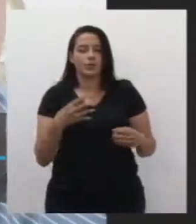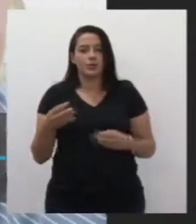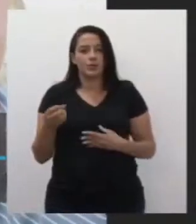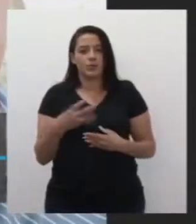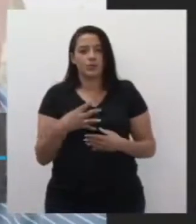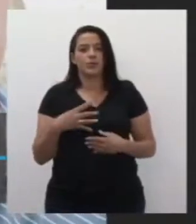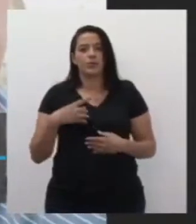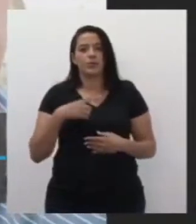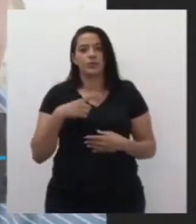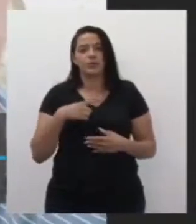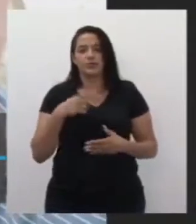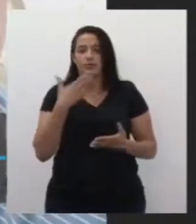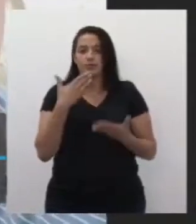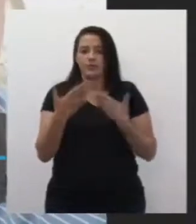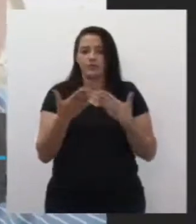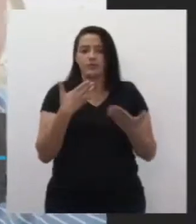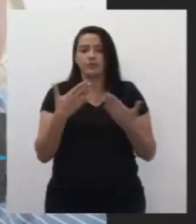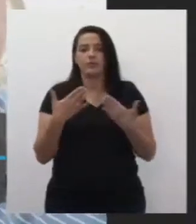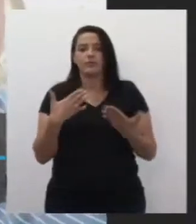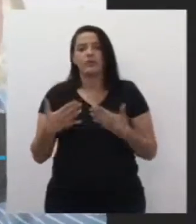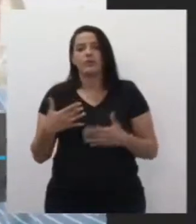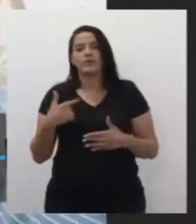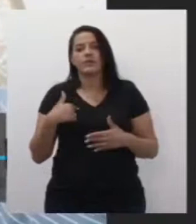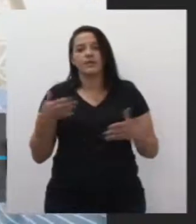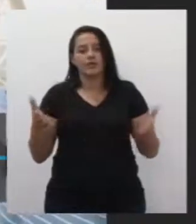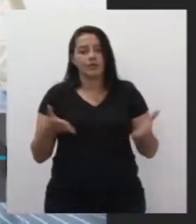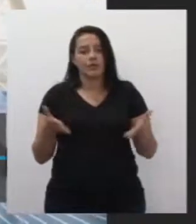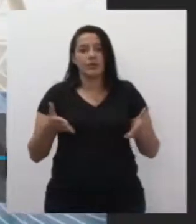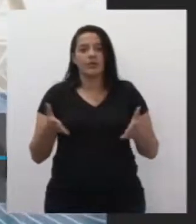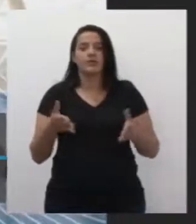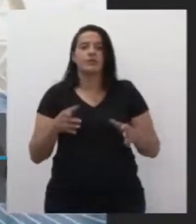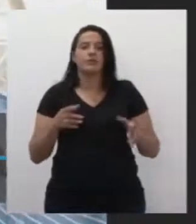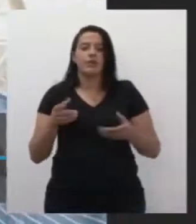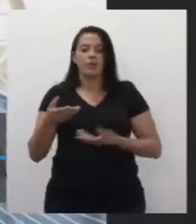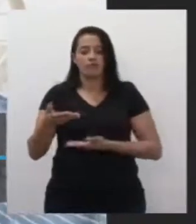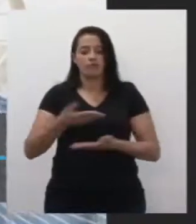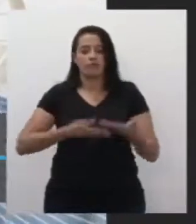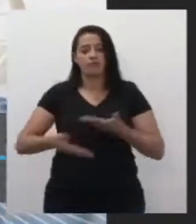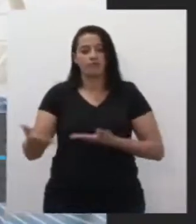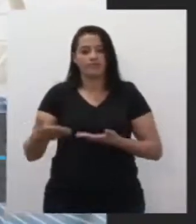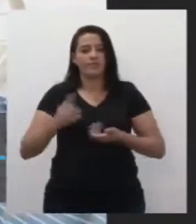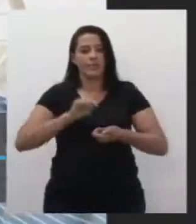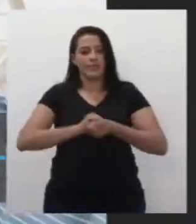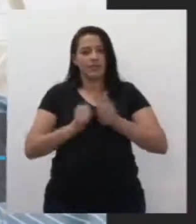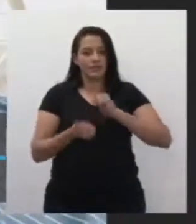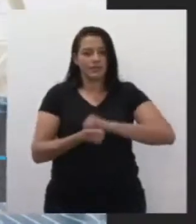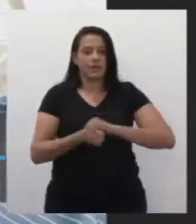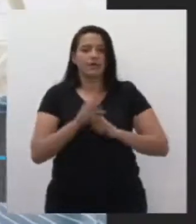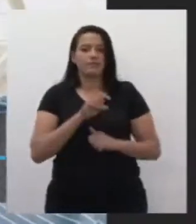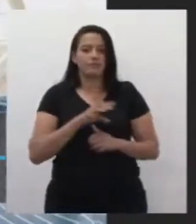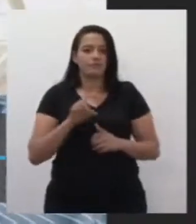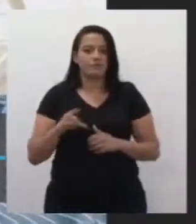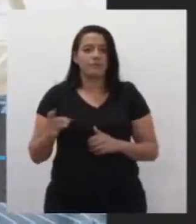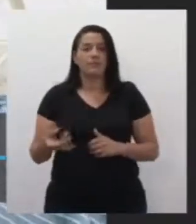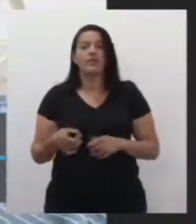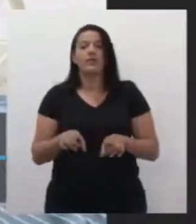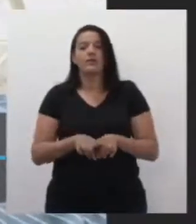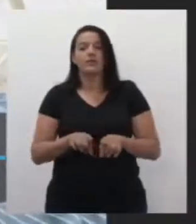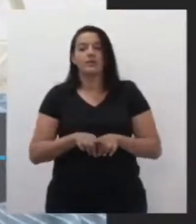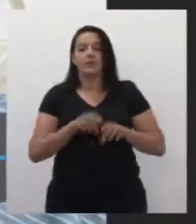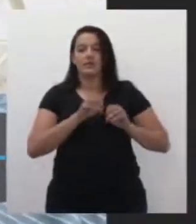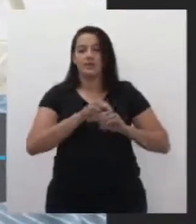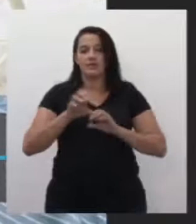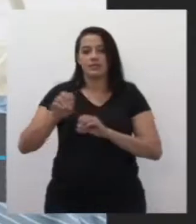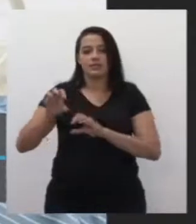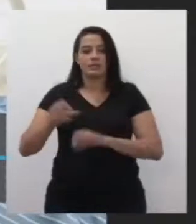vocês comentaram aí, a gente está numa fase de transição, e esse ensino remoto, a